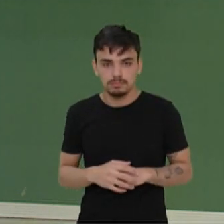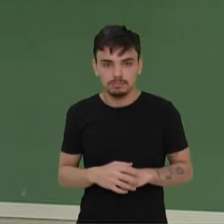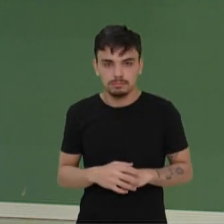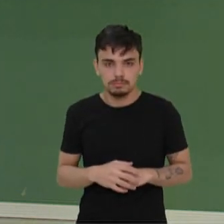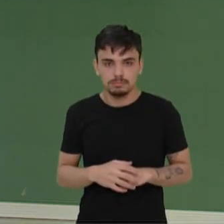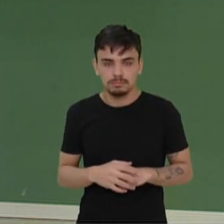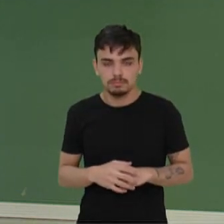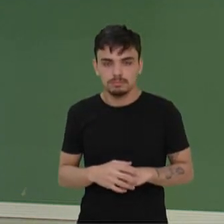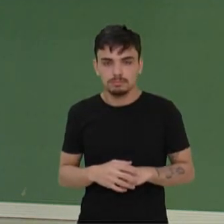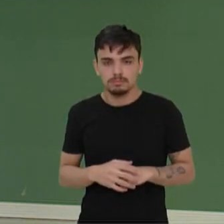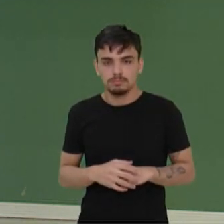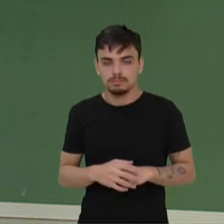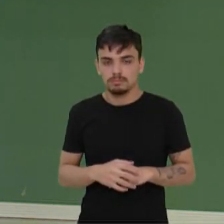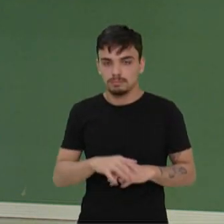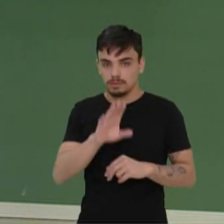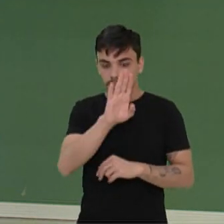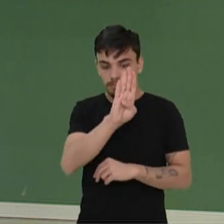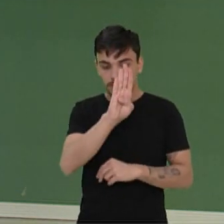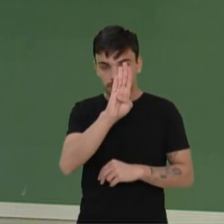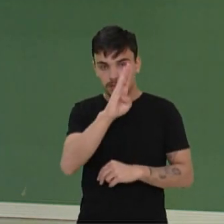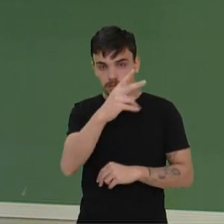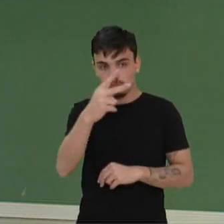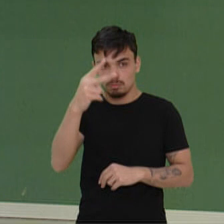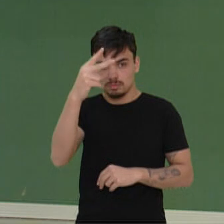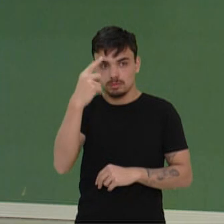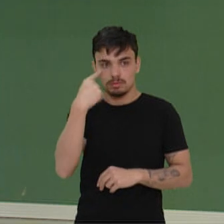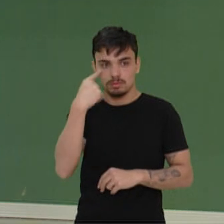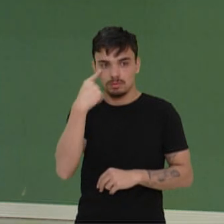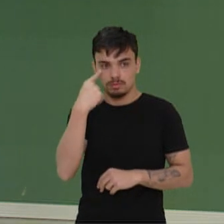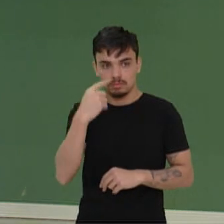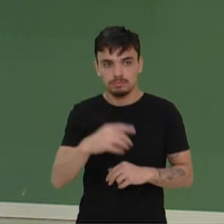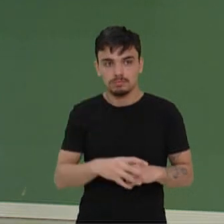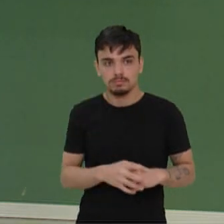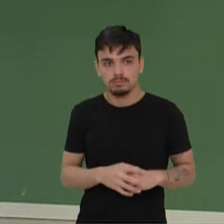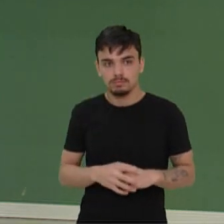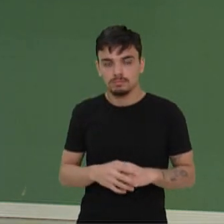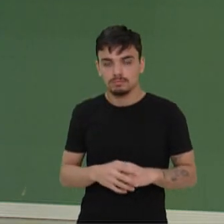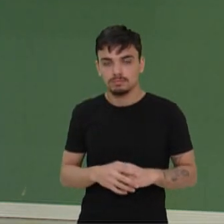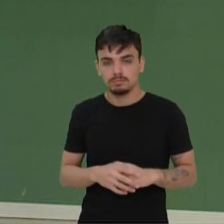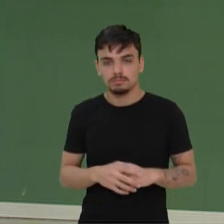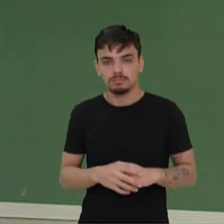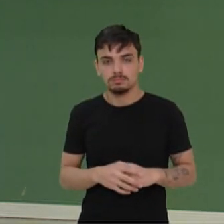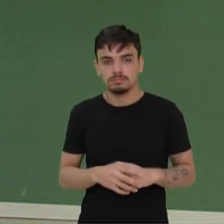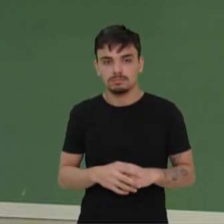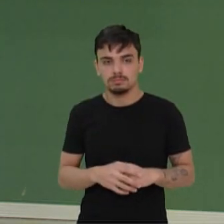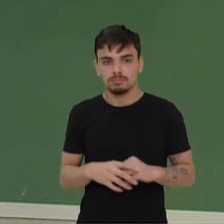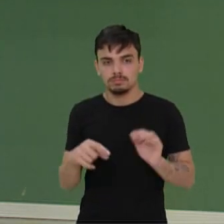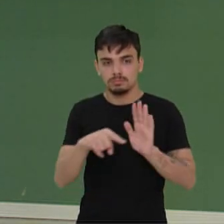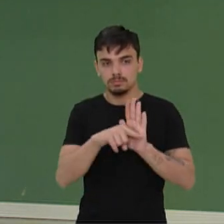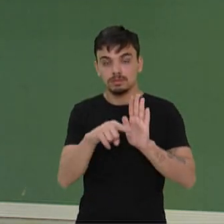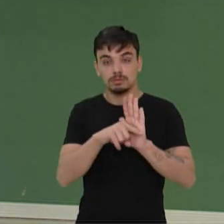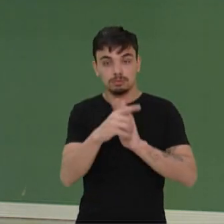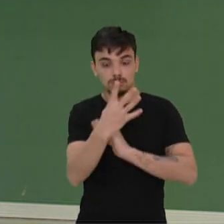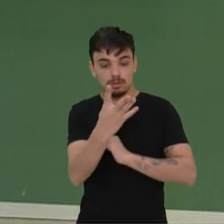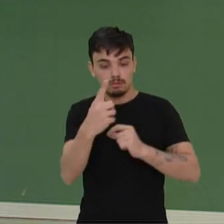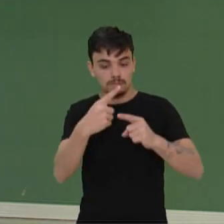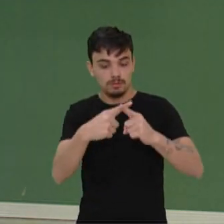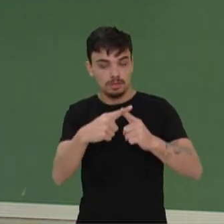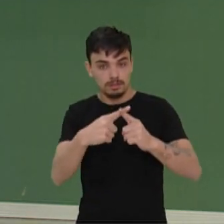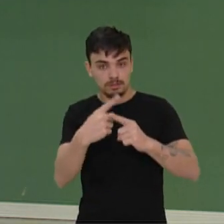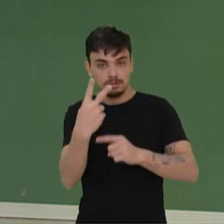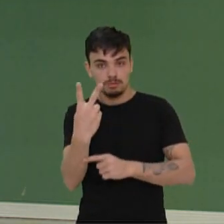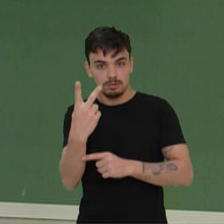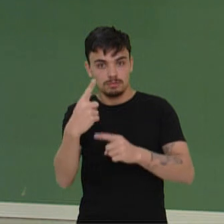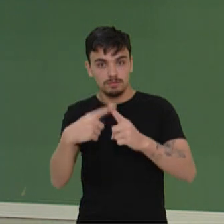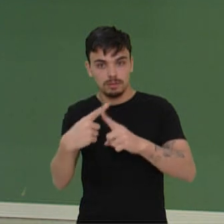Menos, aqui é b ao quadrado, né? B ao quadrado, b vale menos 8, tá lá, menos 8 ao quadrado. Menos 4 vezes o valor do a vale